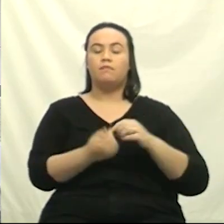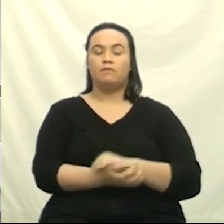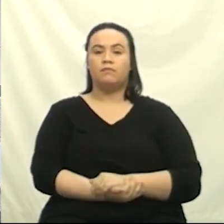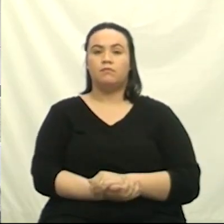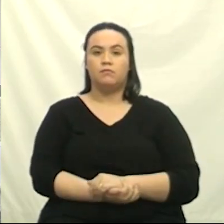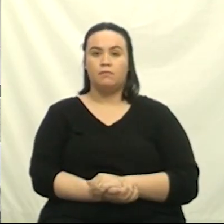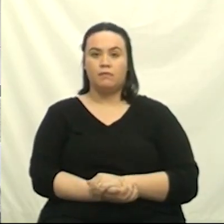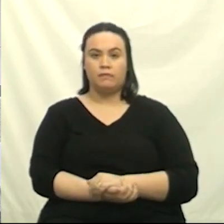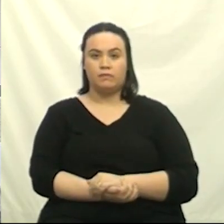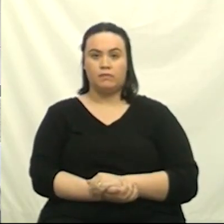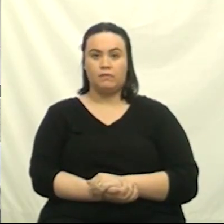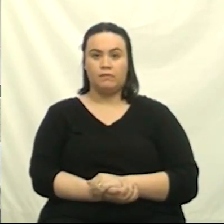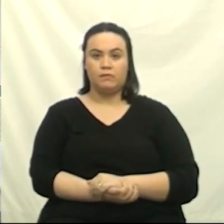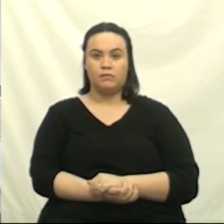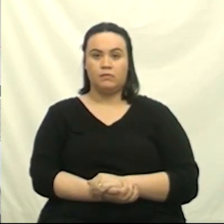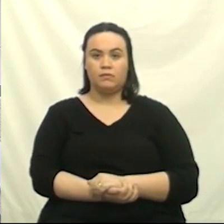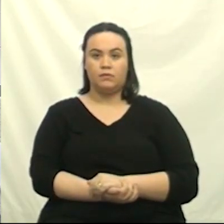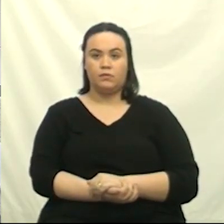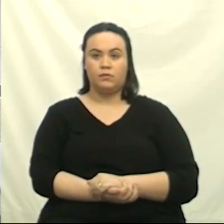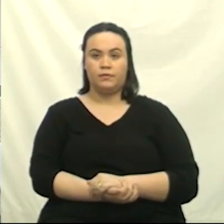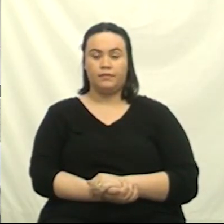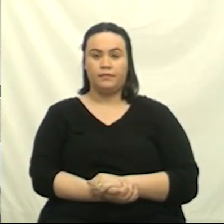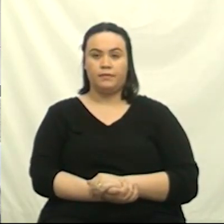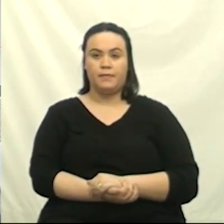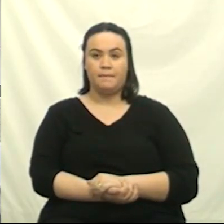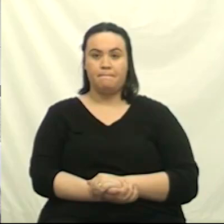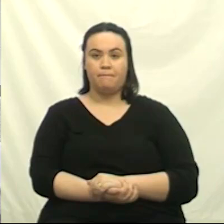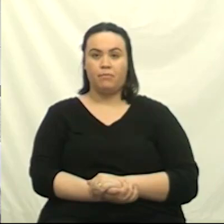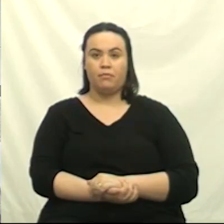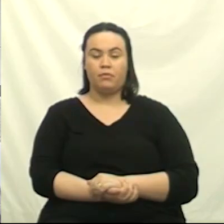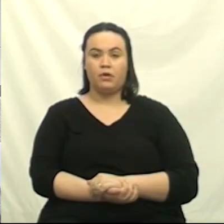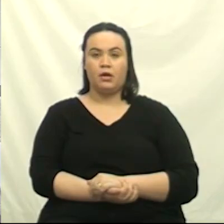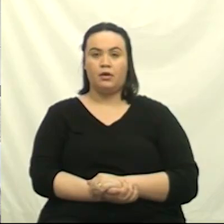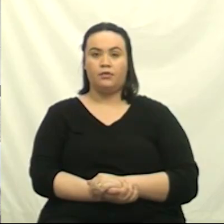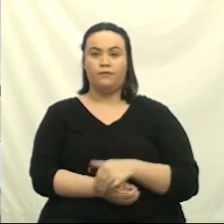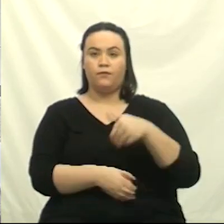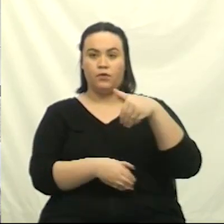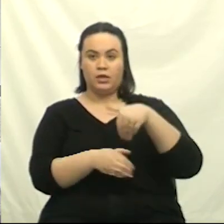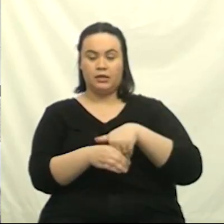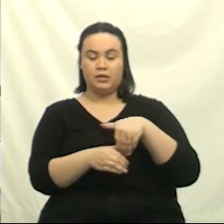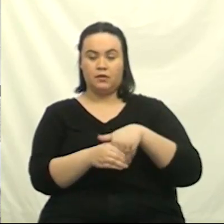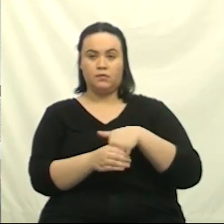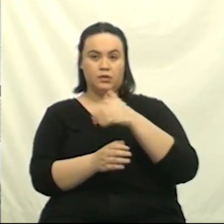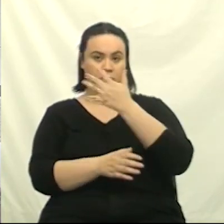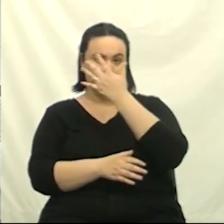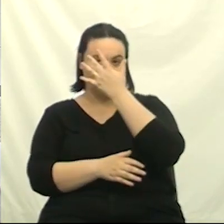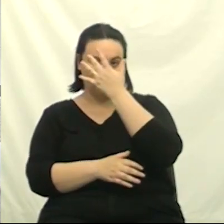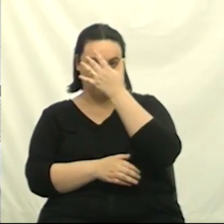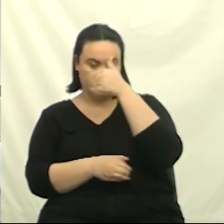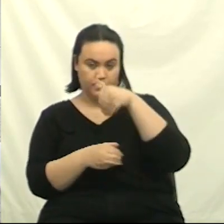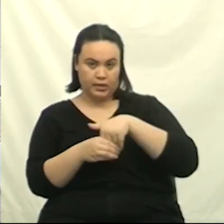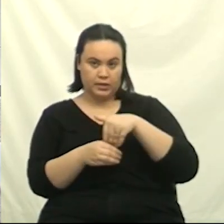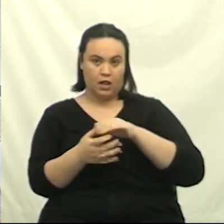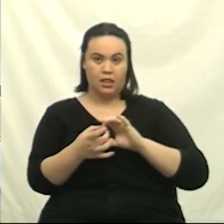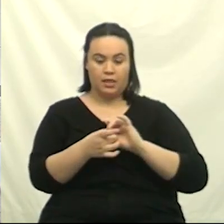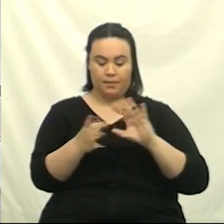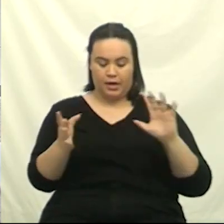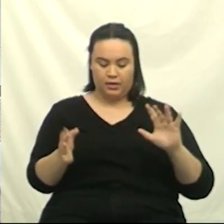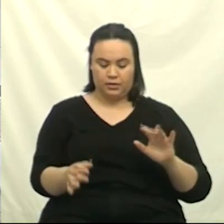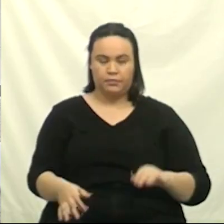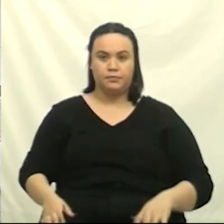não havendo mais vereadores que queira discutir a moção está em votação votação